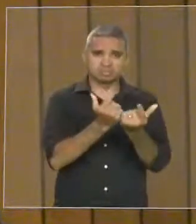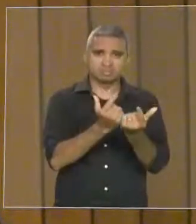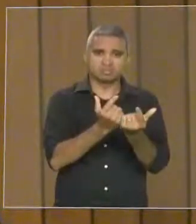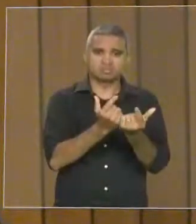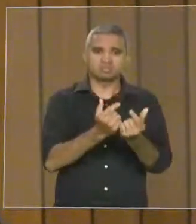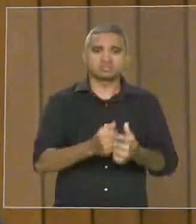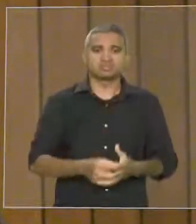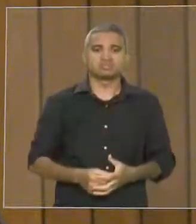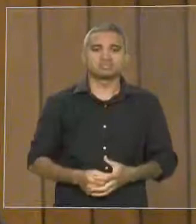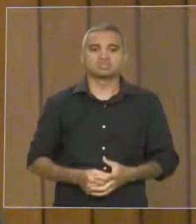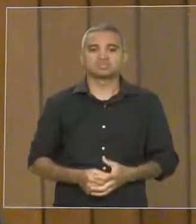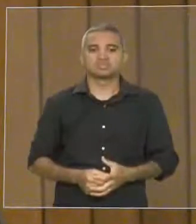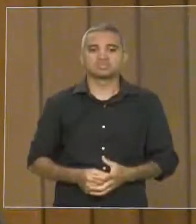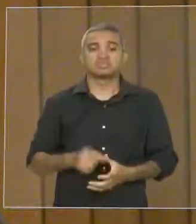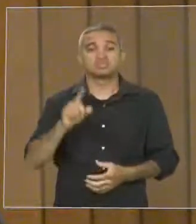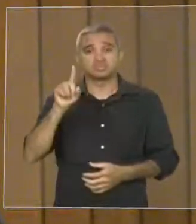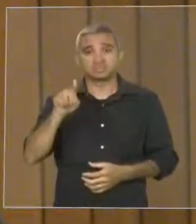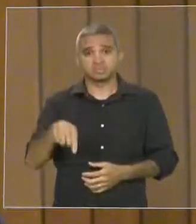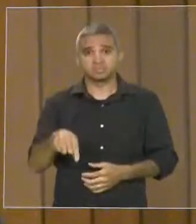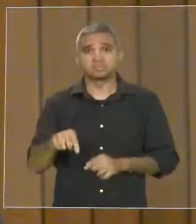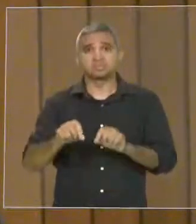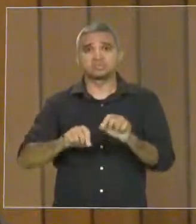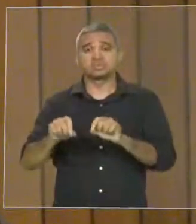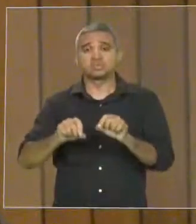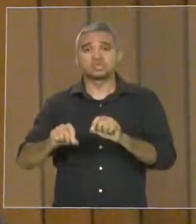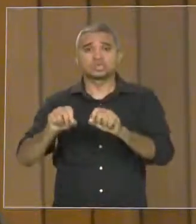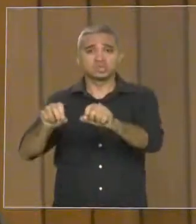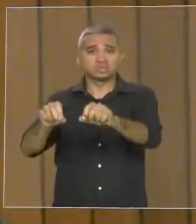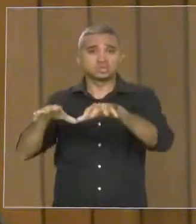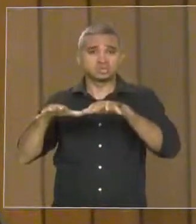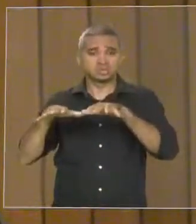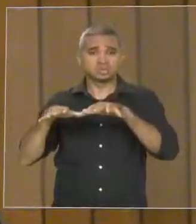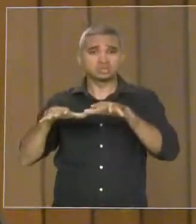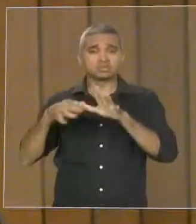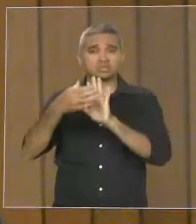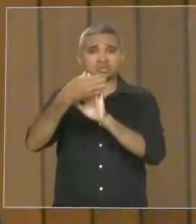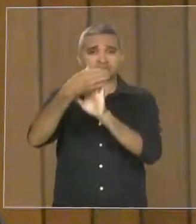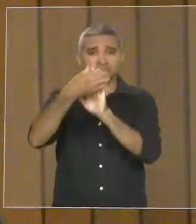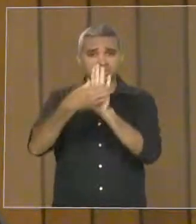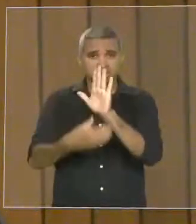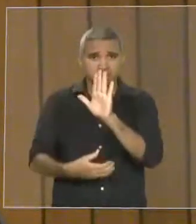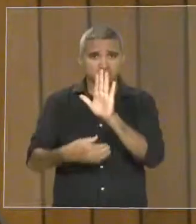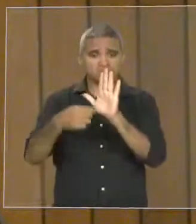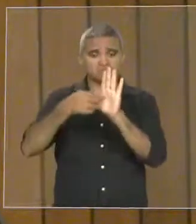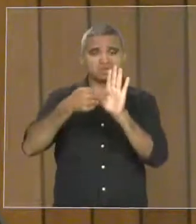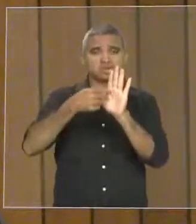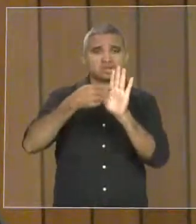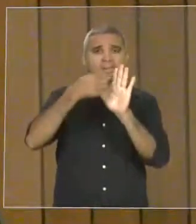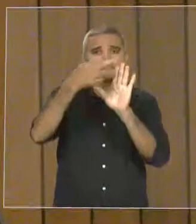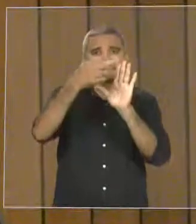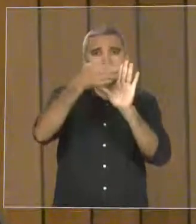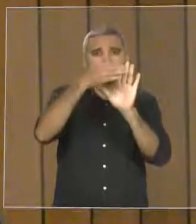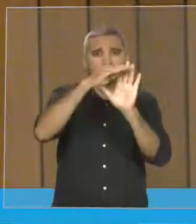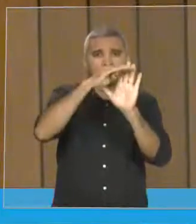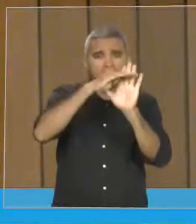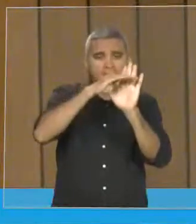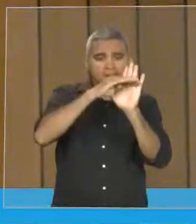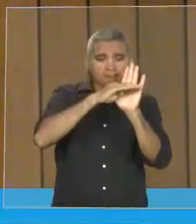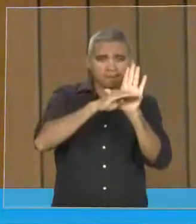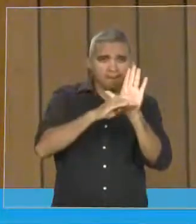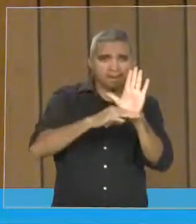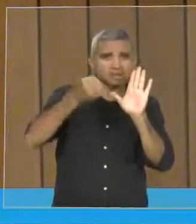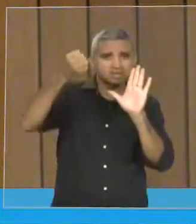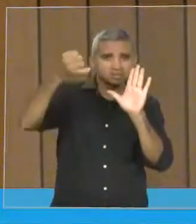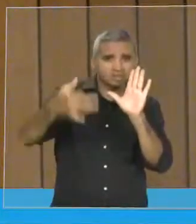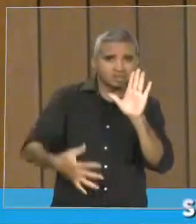Poder Legislativo, onde se abre uma sessão especialmente para versar sobre a fiscalização contábil, financeira